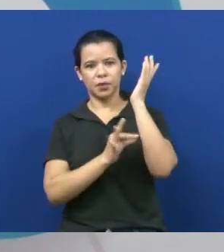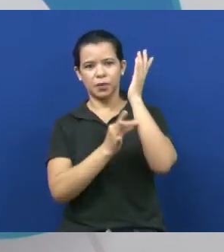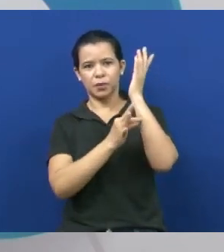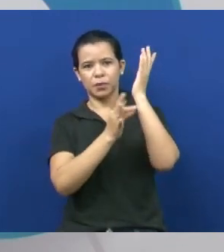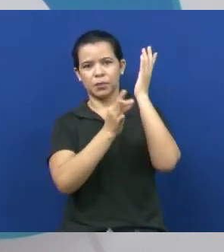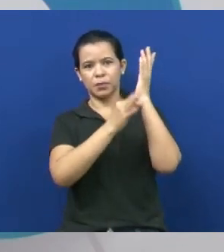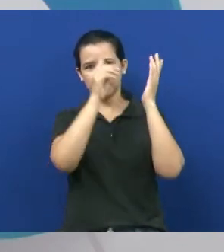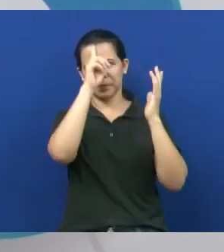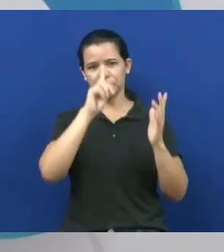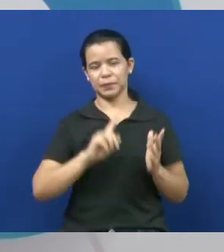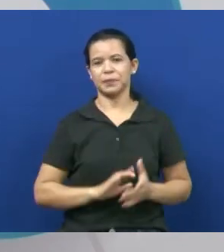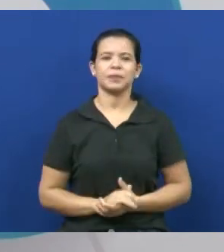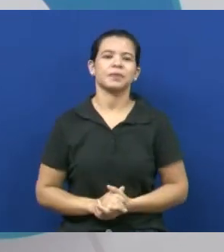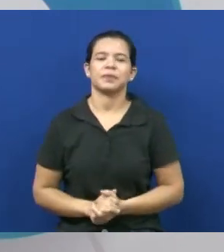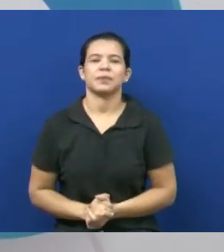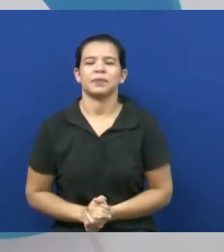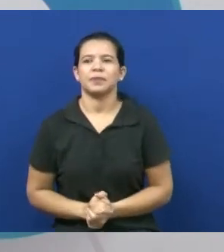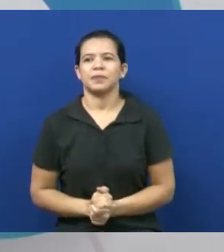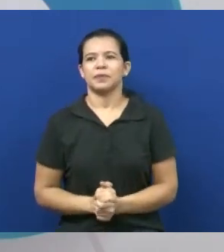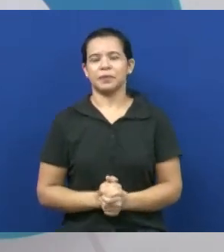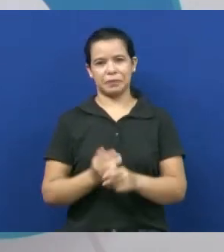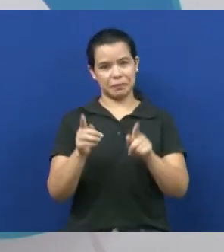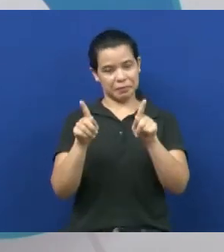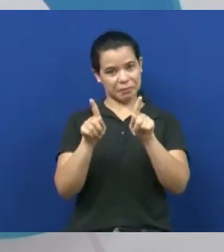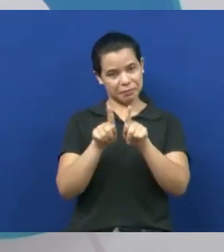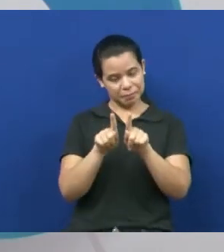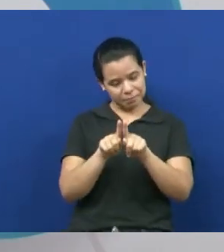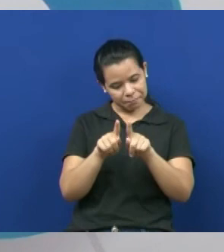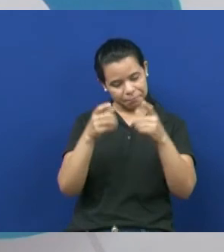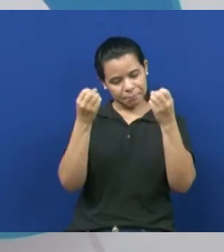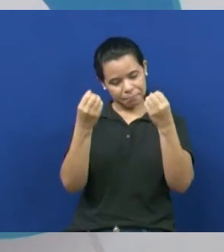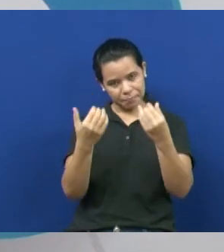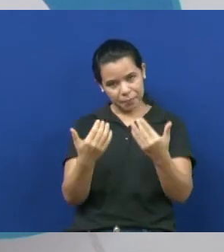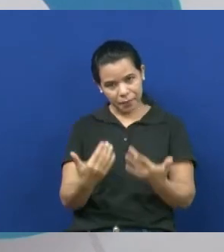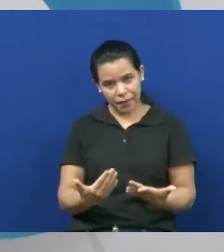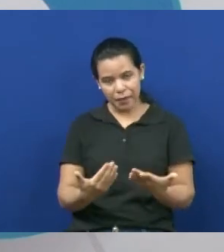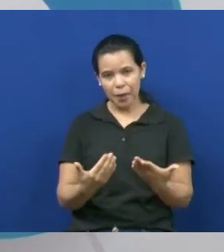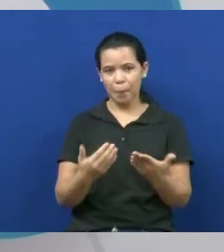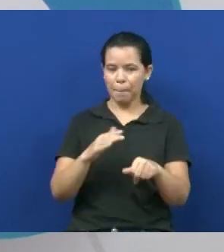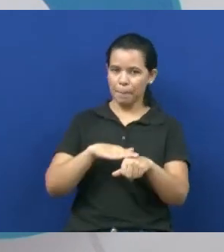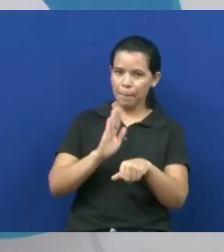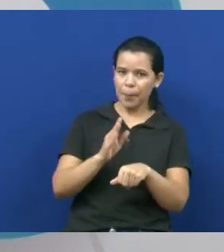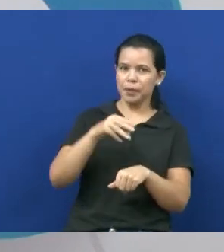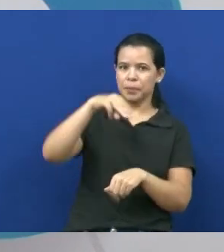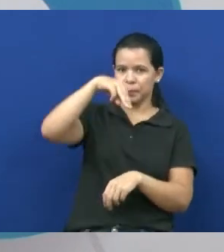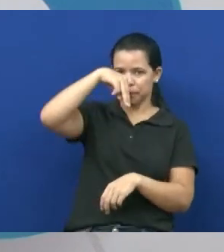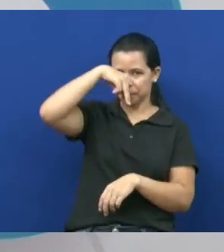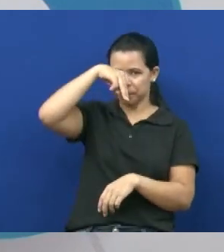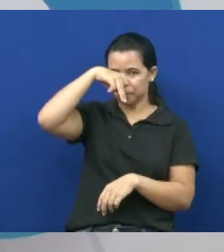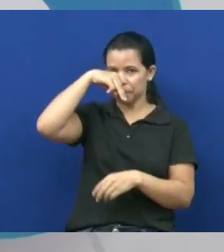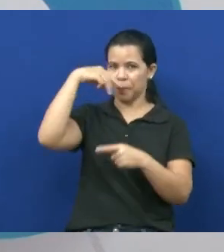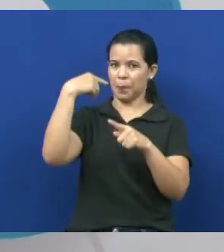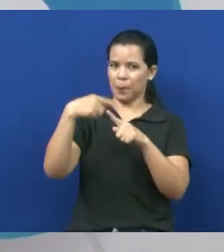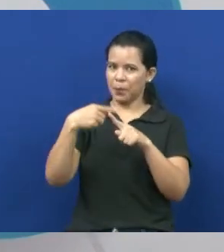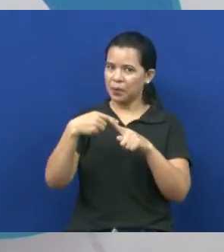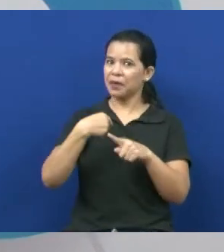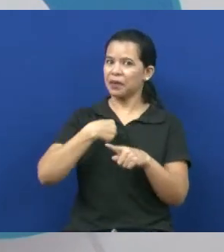Monteiro Lobato, porque eu acho que não tem ninguém que ainda não tenha ouvido falar de Monteiro Lobato, pelo menos